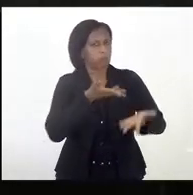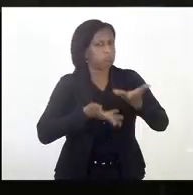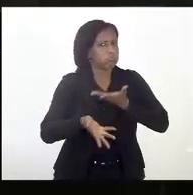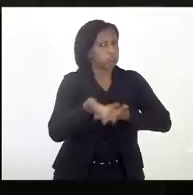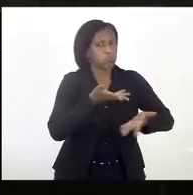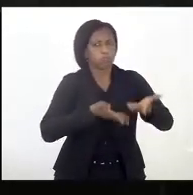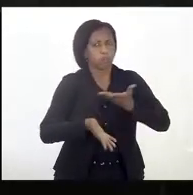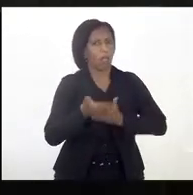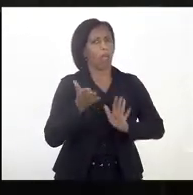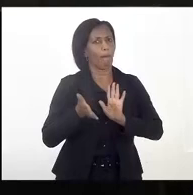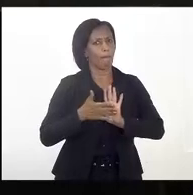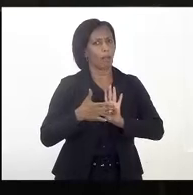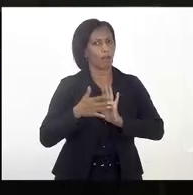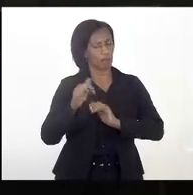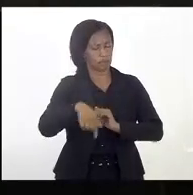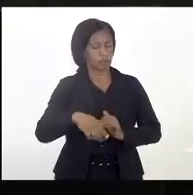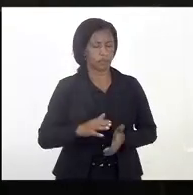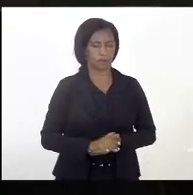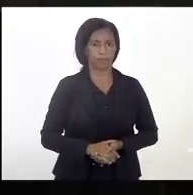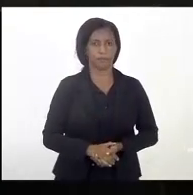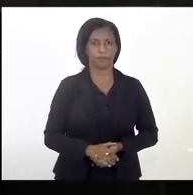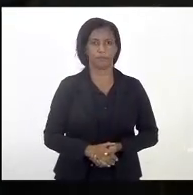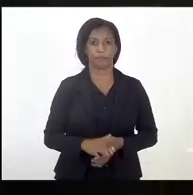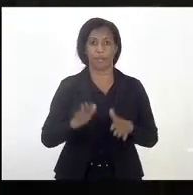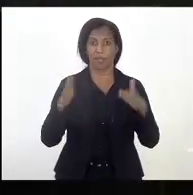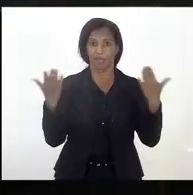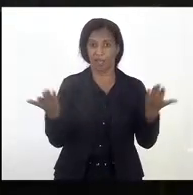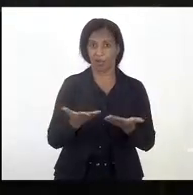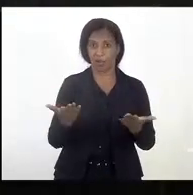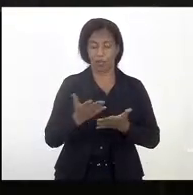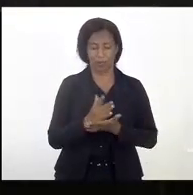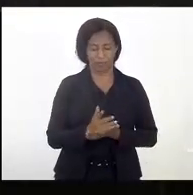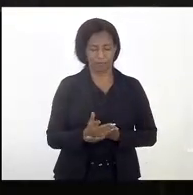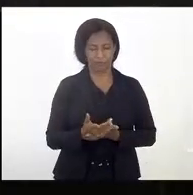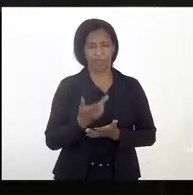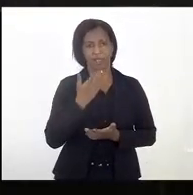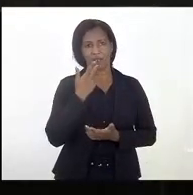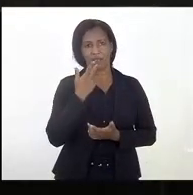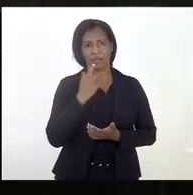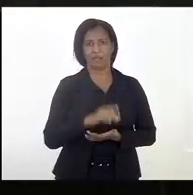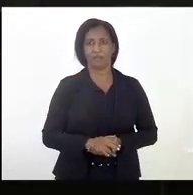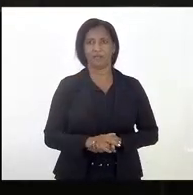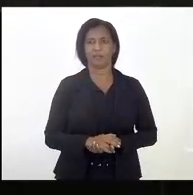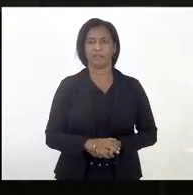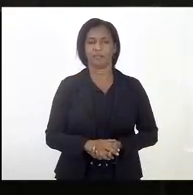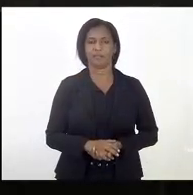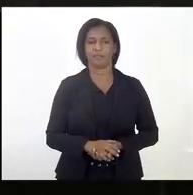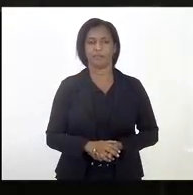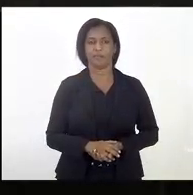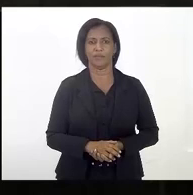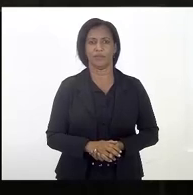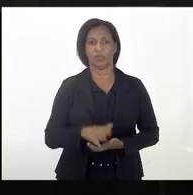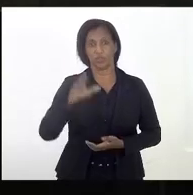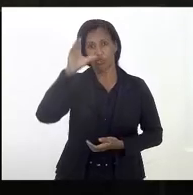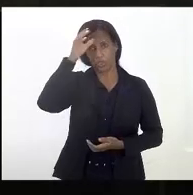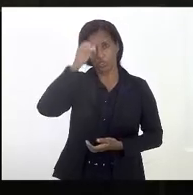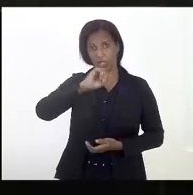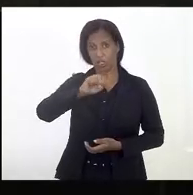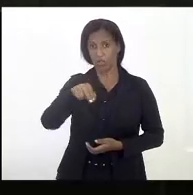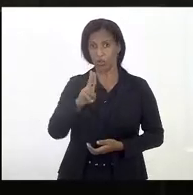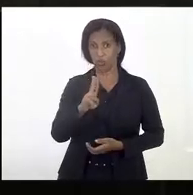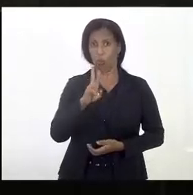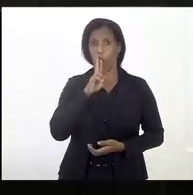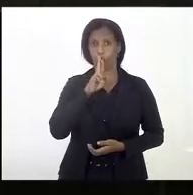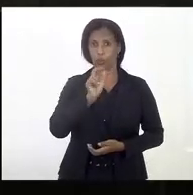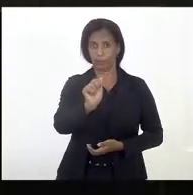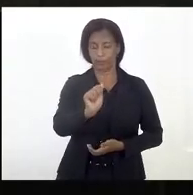constantes dos mandatos aqui agora pega um quadro aqui o deputado a tia Júlia tá do Rodrigo